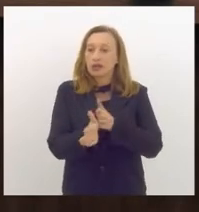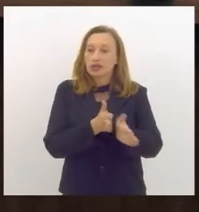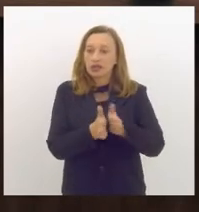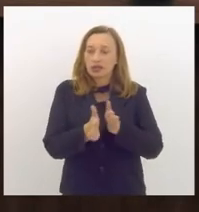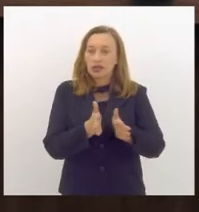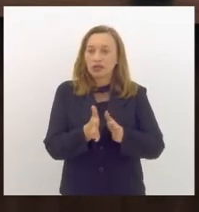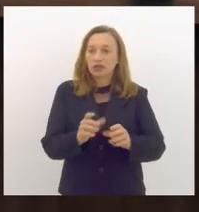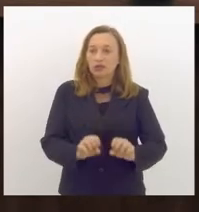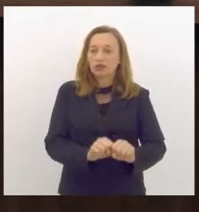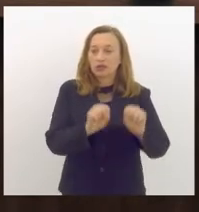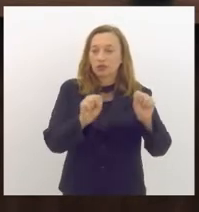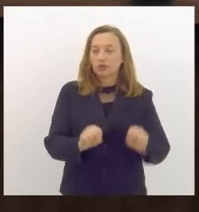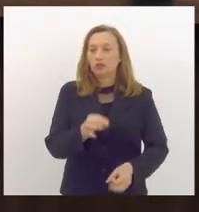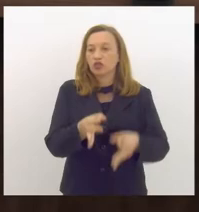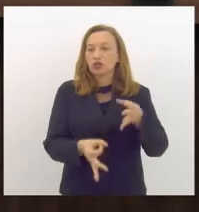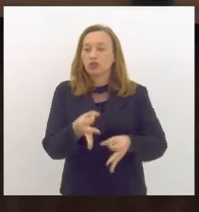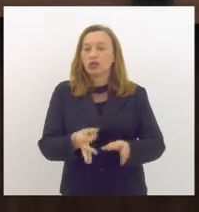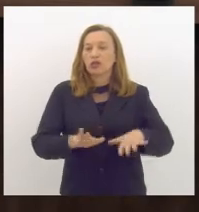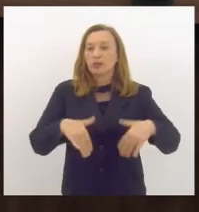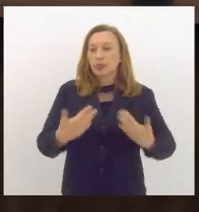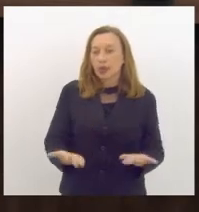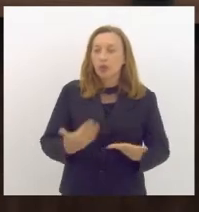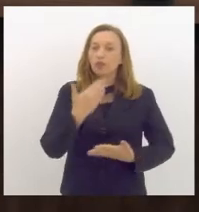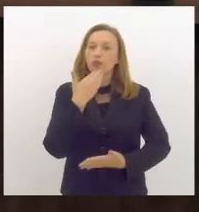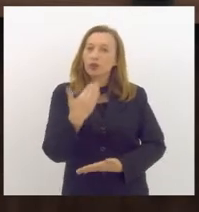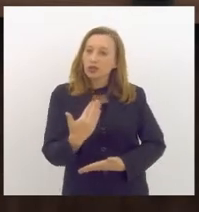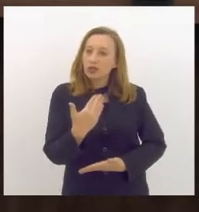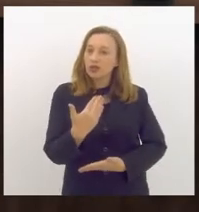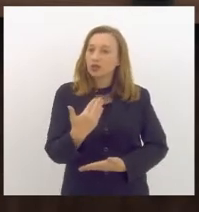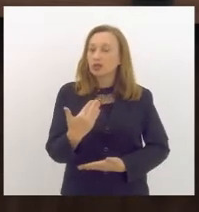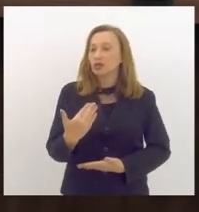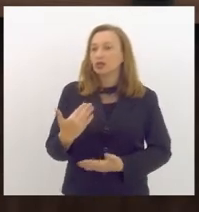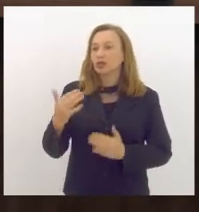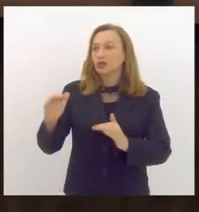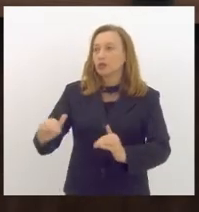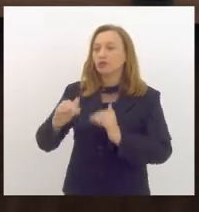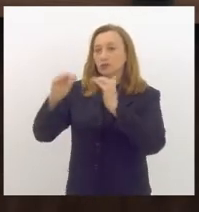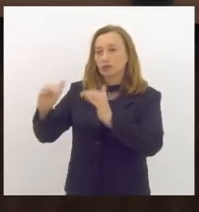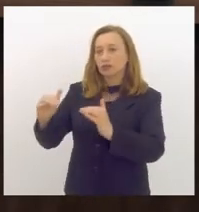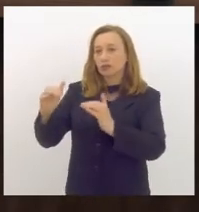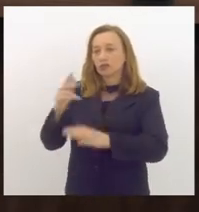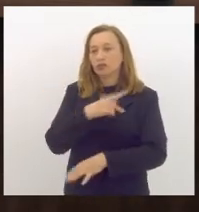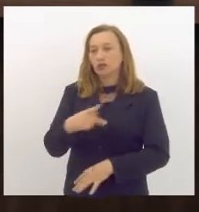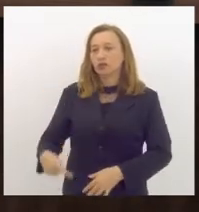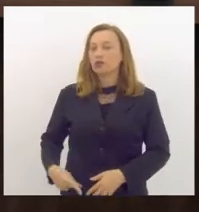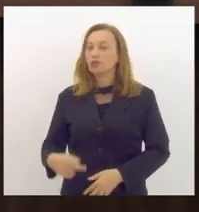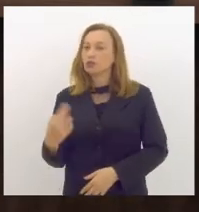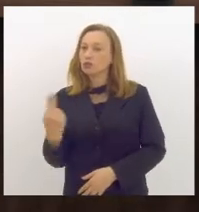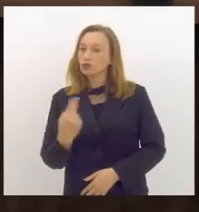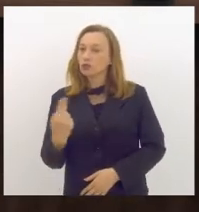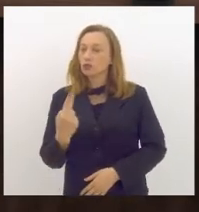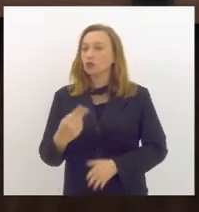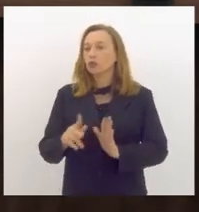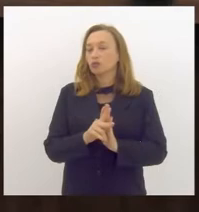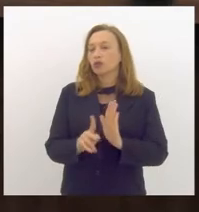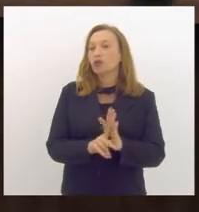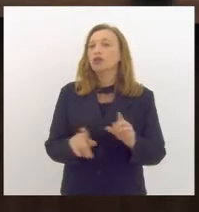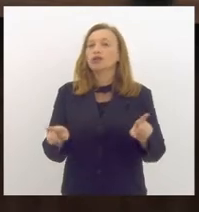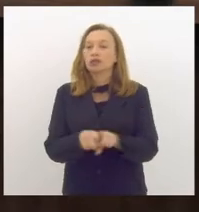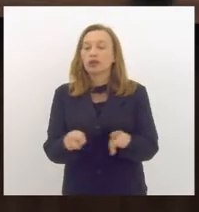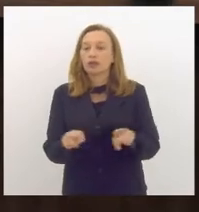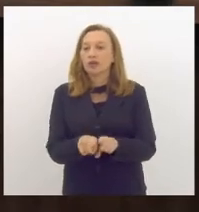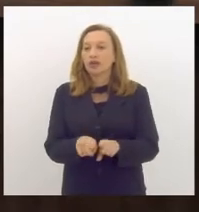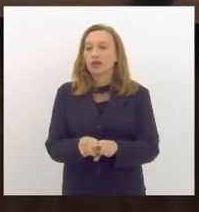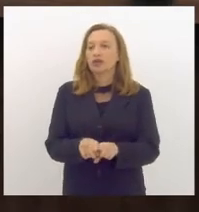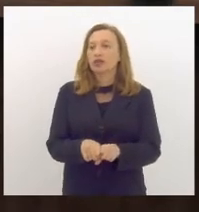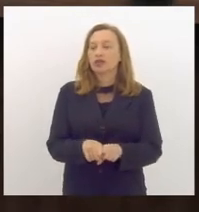sistema de justiça. Então, além de solicitar a Vossa Excelência a coautoria do projeto, também fica